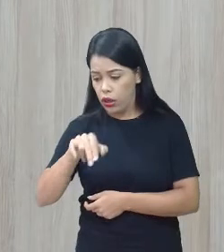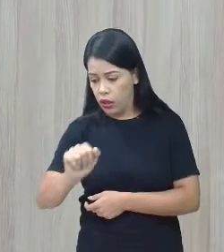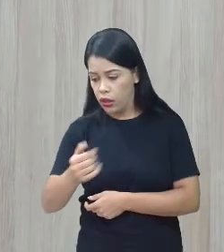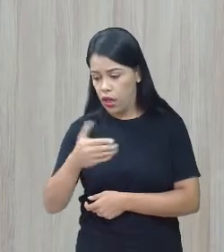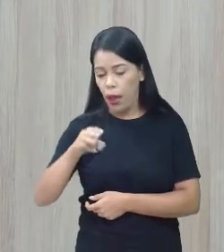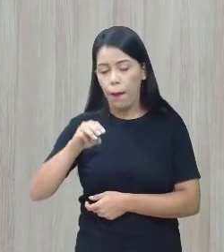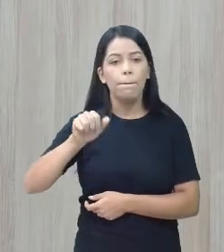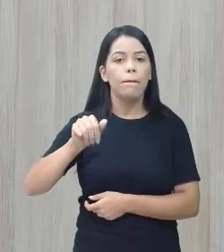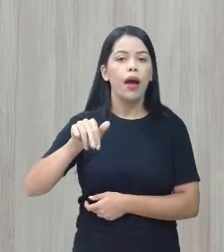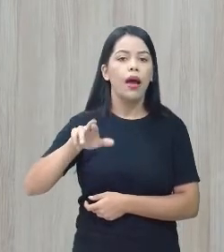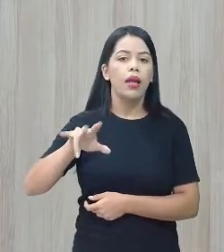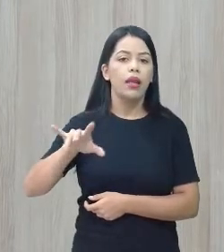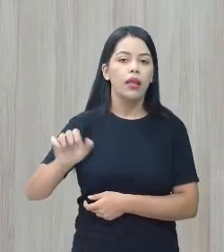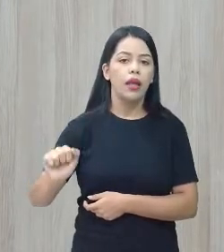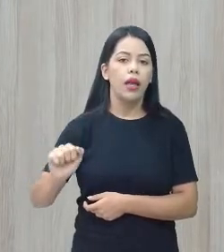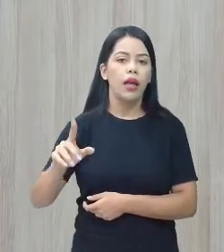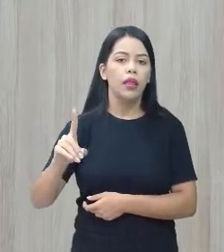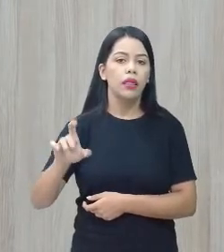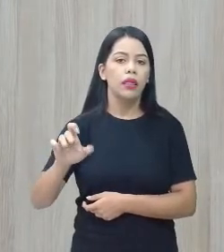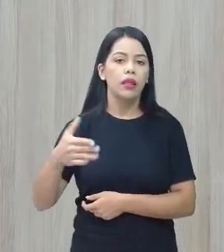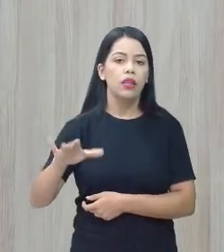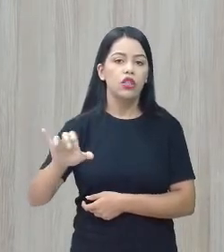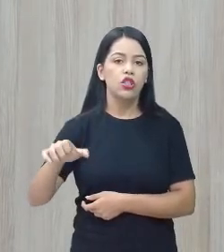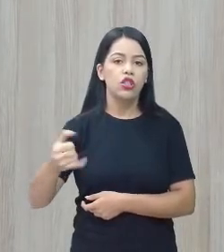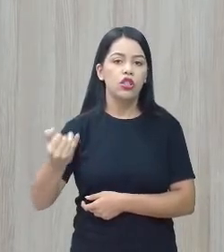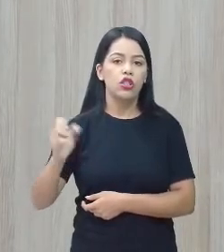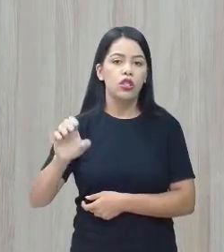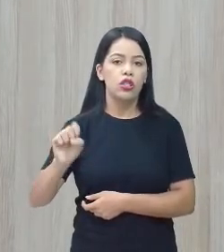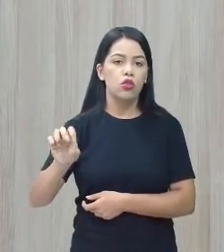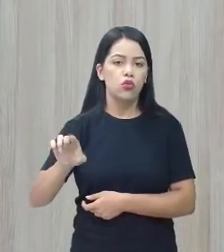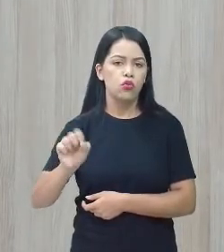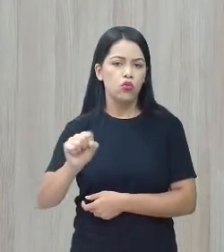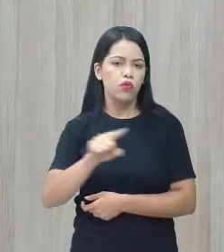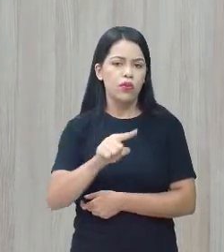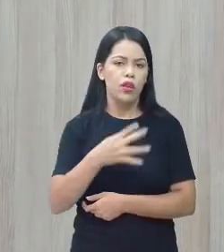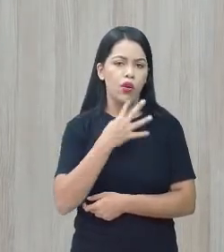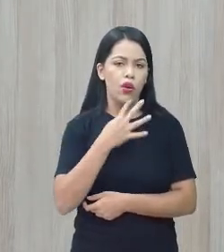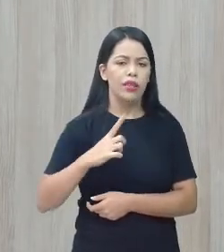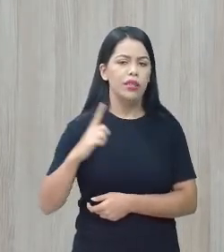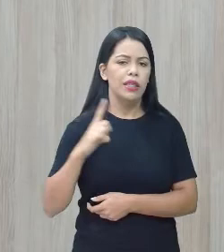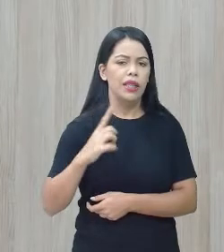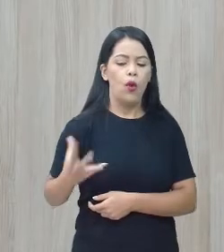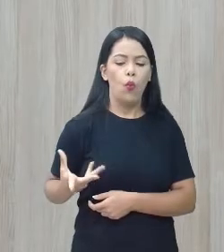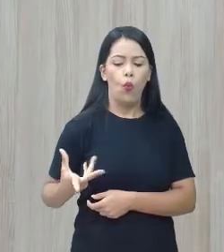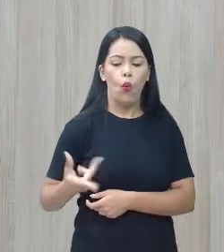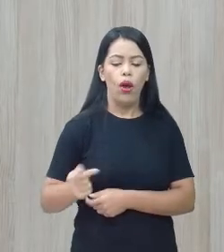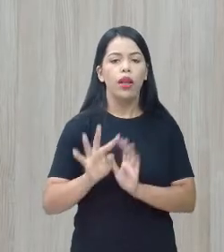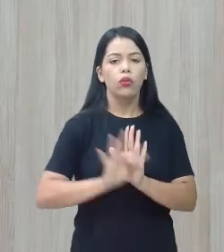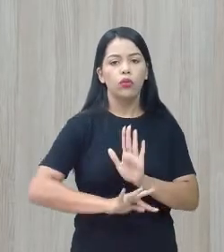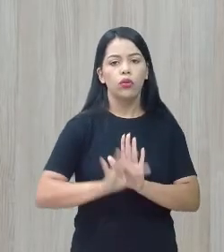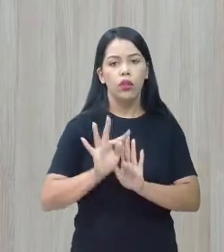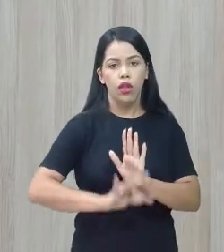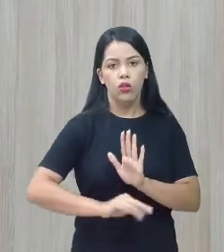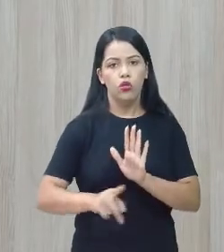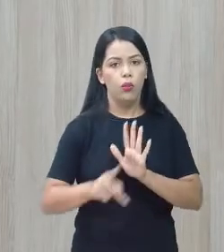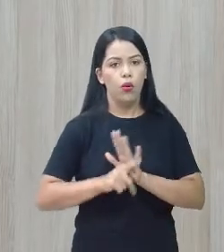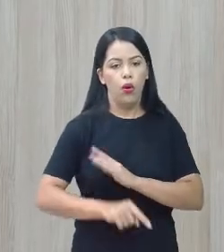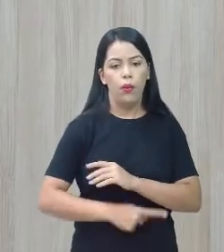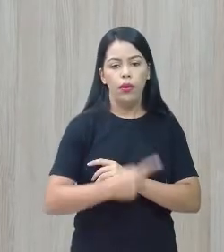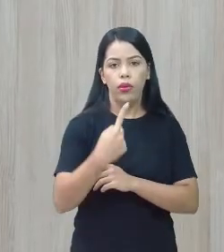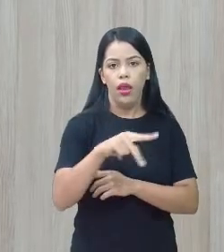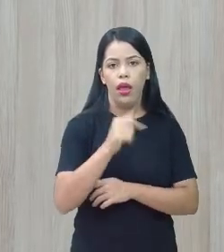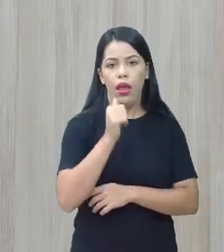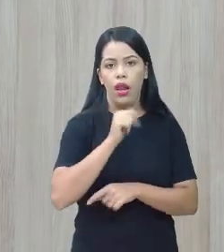poética, uma escrita, extremamente relevante, extremamente de uma altíssima qualidade, mas que também